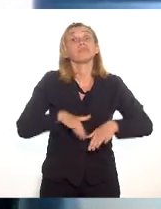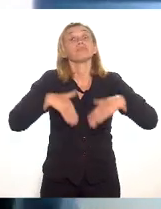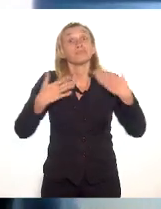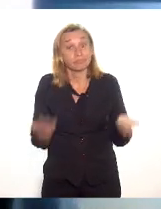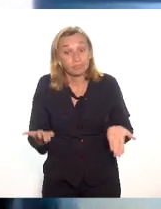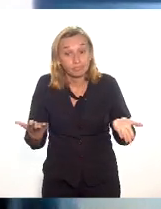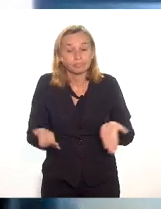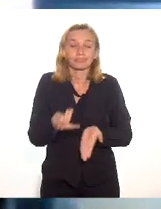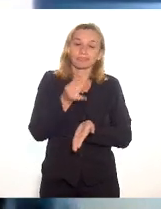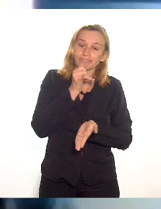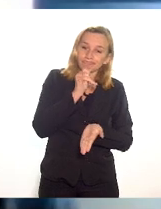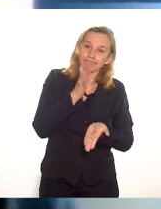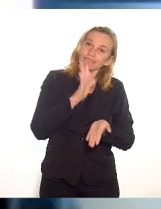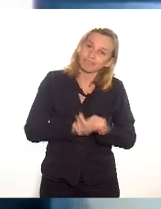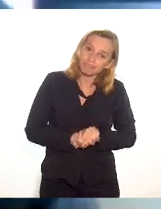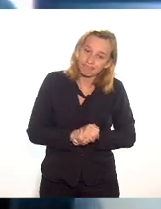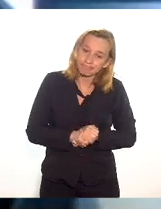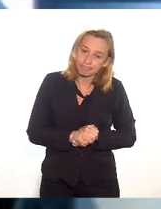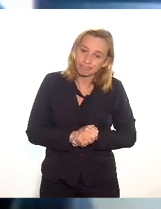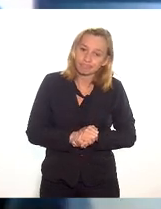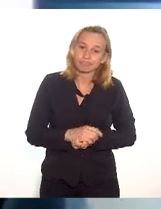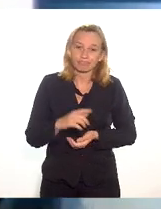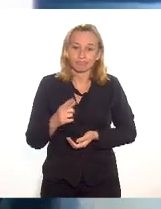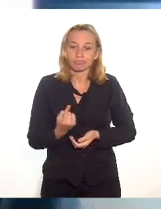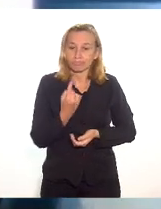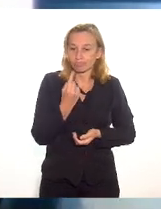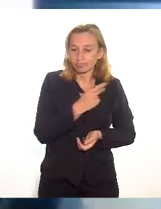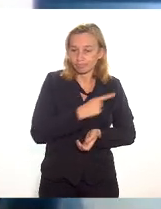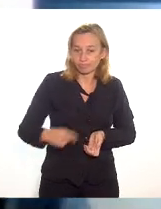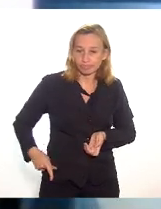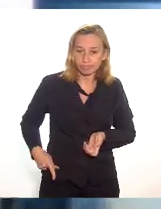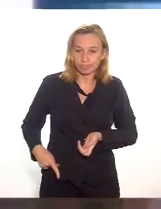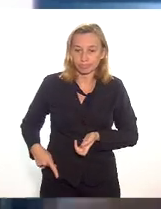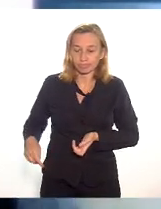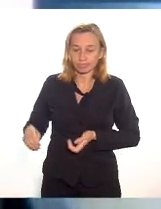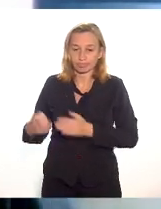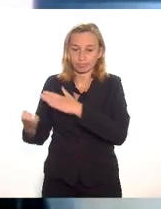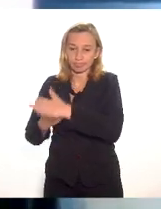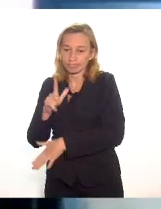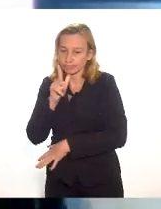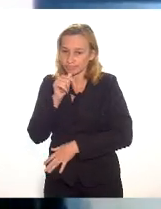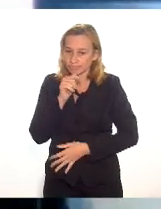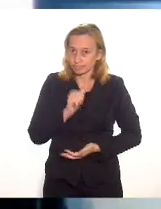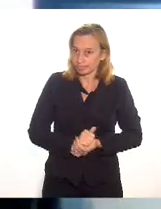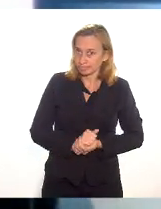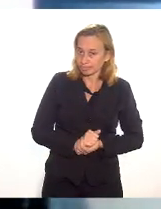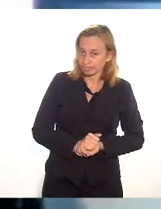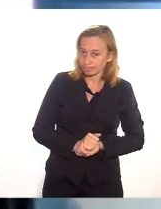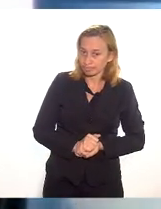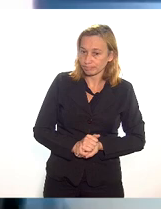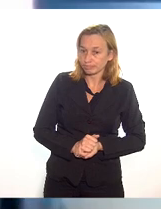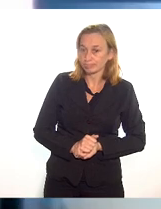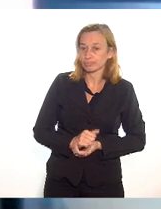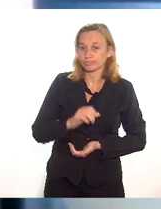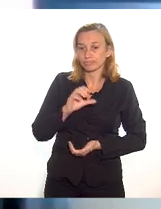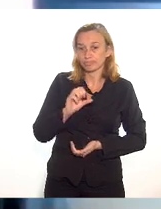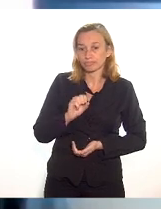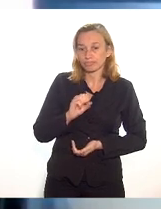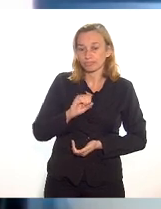Então, por exemplo, teve um presidente da SEDAI, no tempo, na primeira crise da Geosmina,